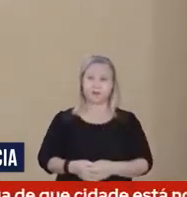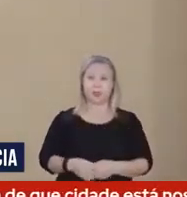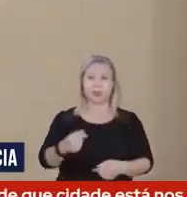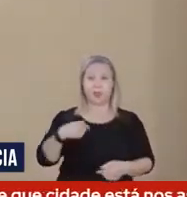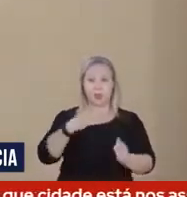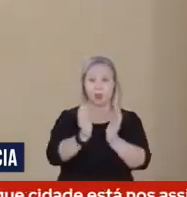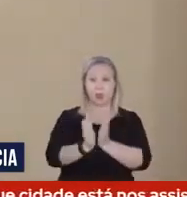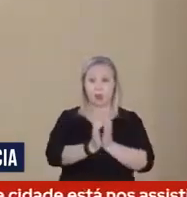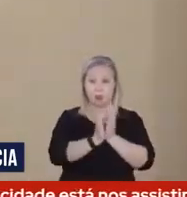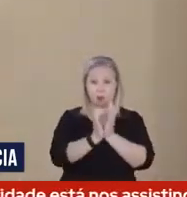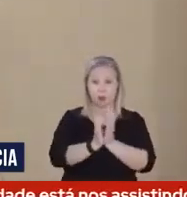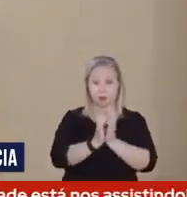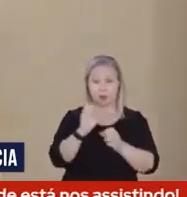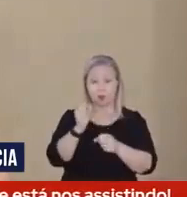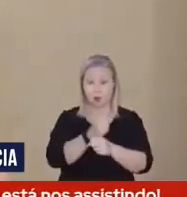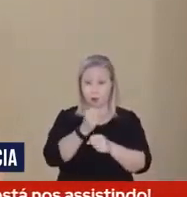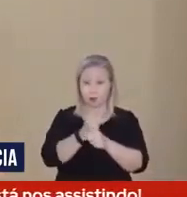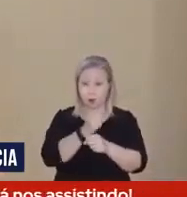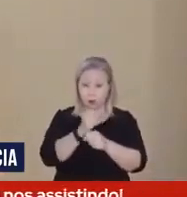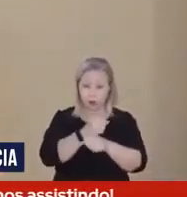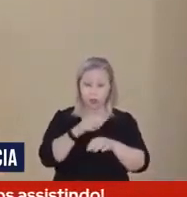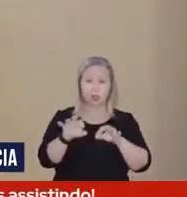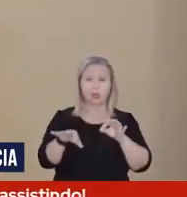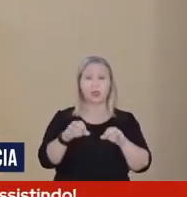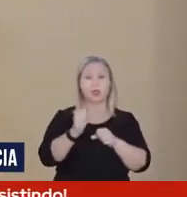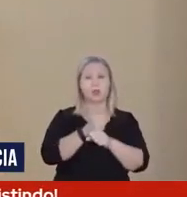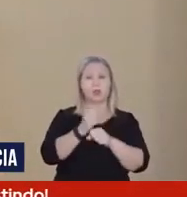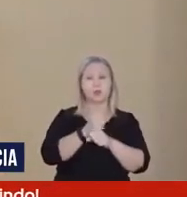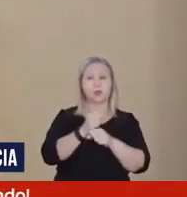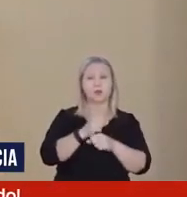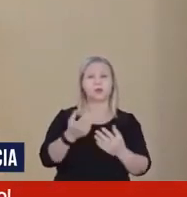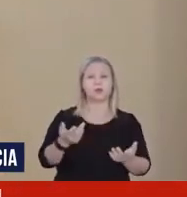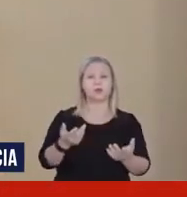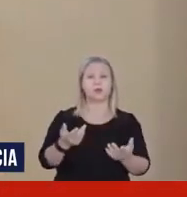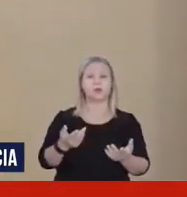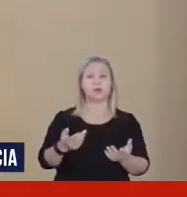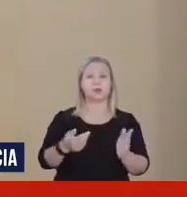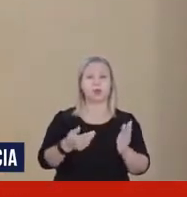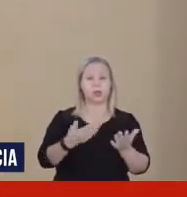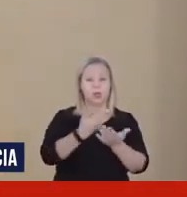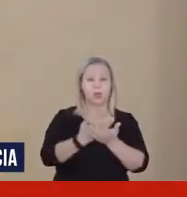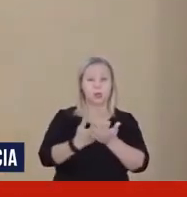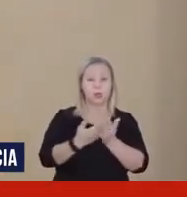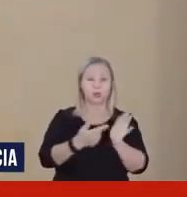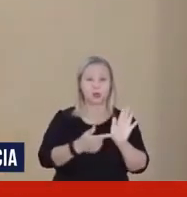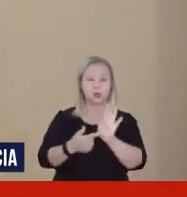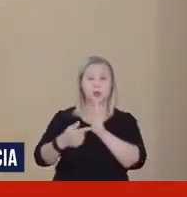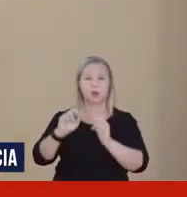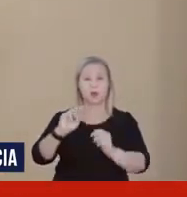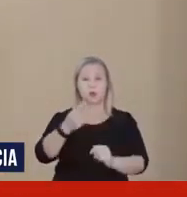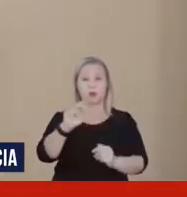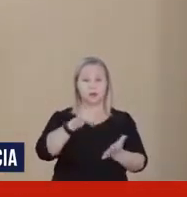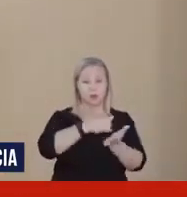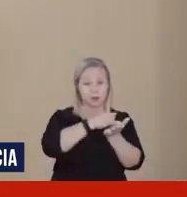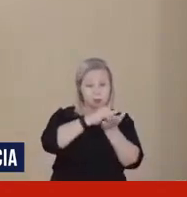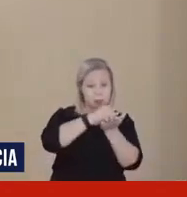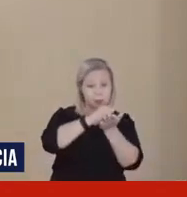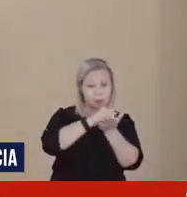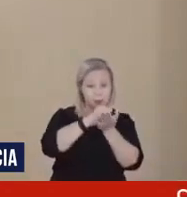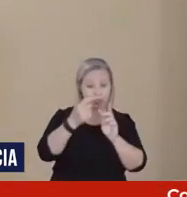aquele estudo que mostra os efeitos da Lava Jato na economia brasileira, mas é fundamental a gente pensar o PPI a partir desse